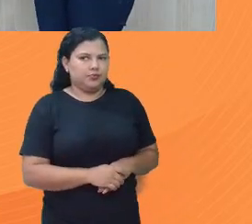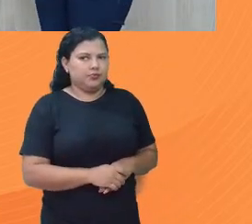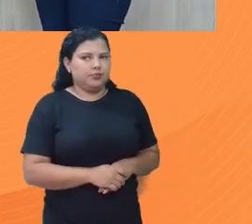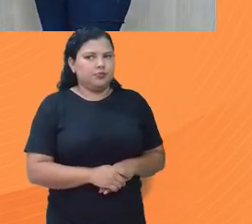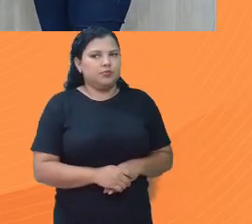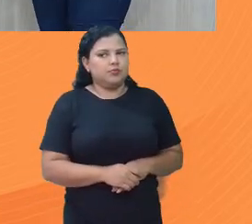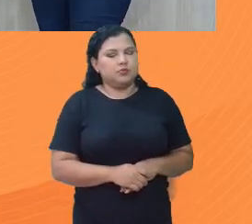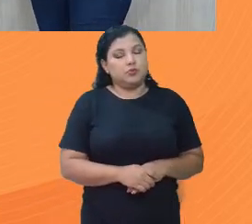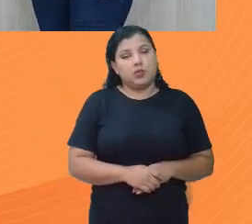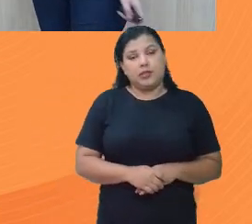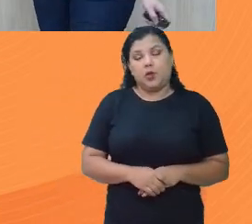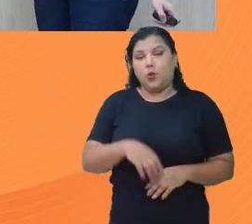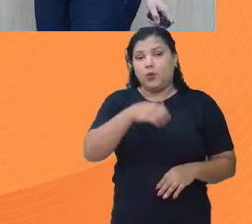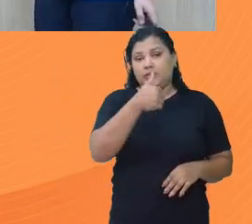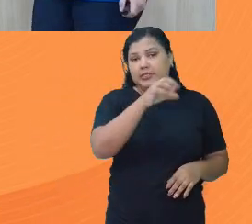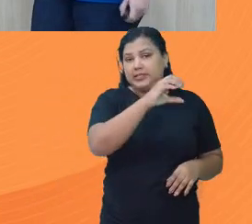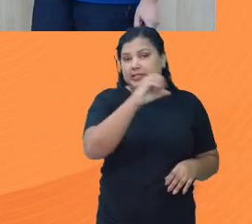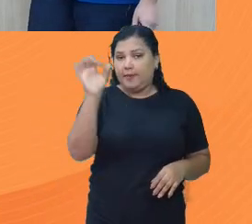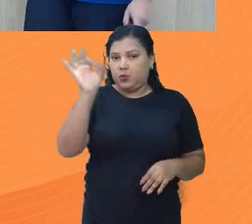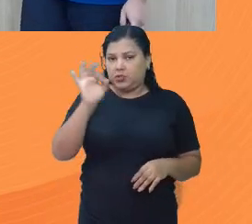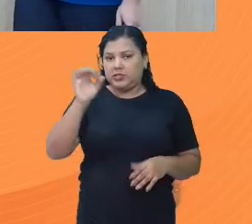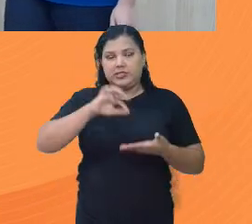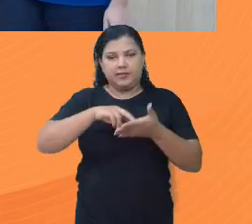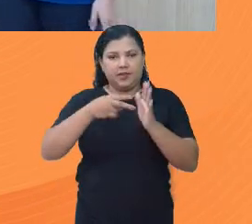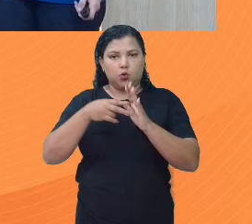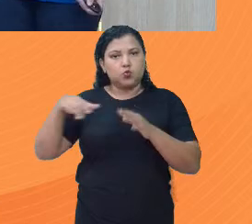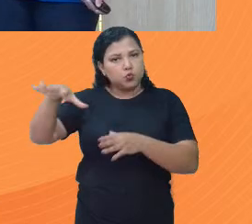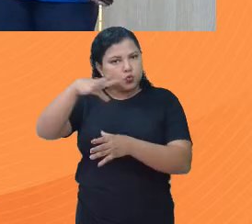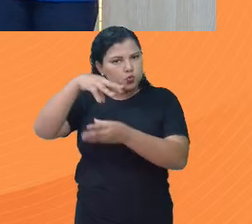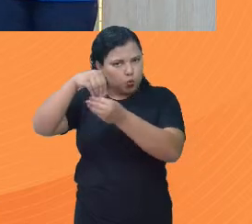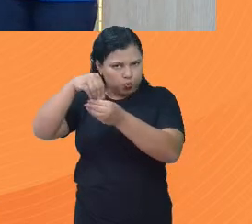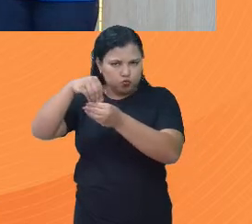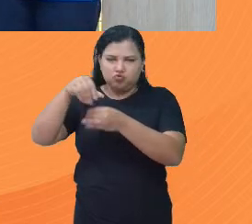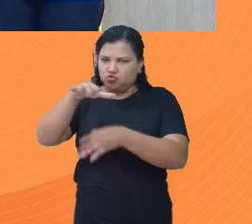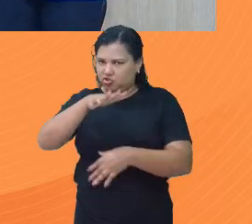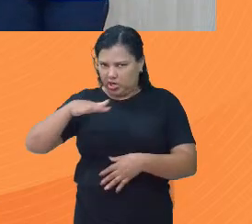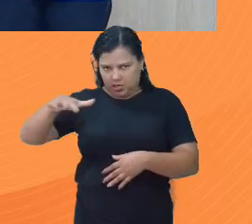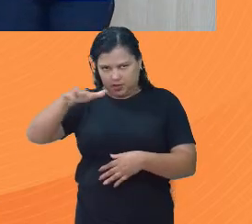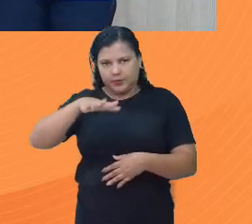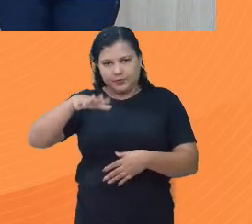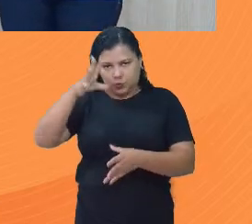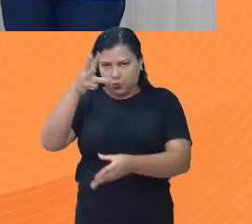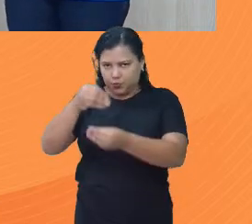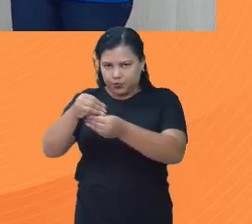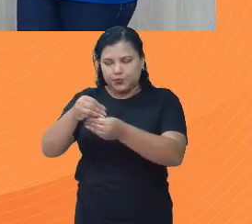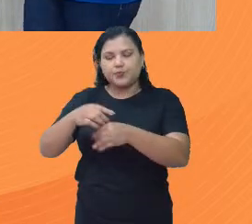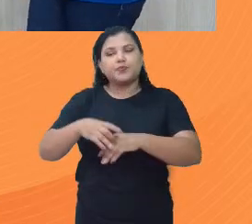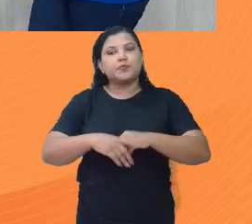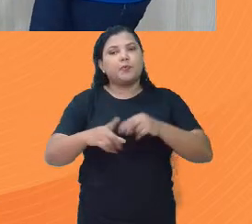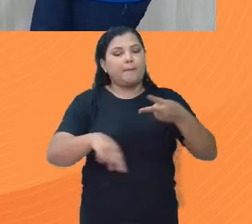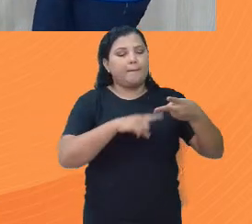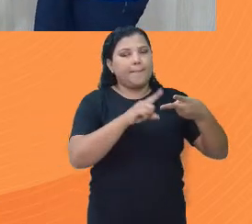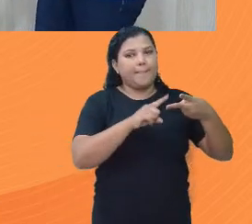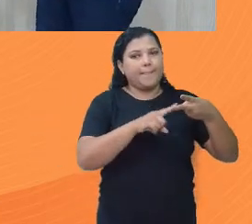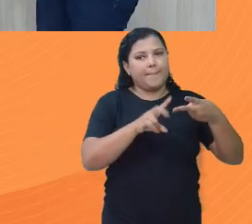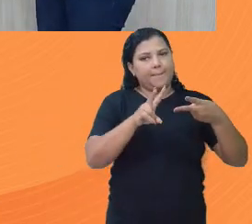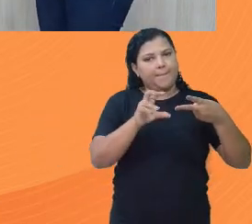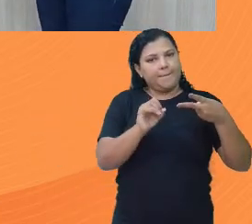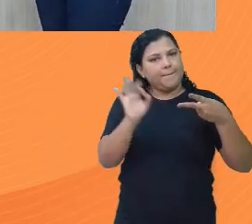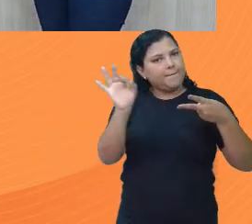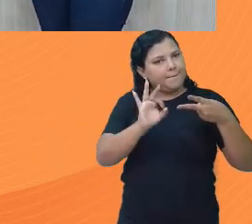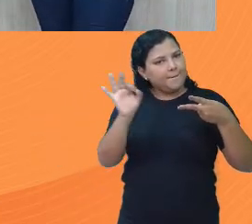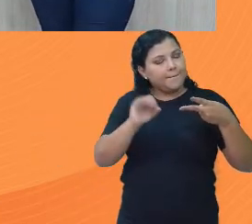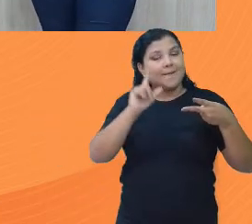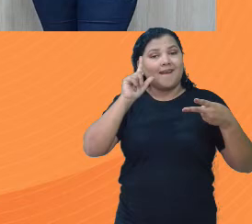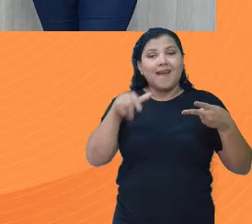correta. Então, vamos dar uma olhadinha aqui, ó. 100% significa o todo, né? O nosso completo, o nosso inteiro. E aí, quando a gente observa